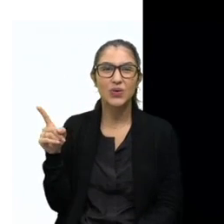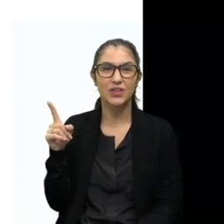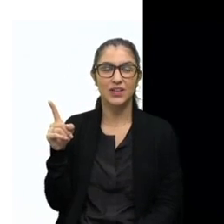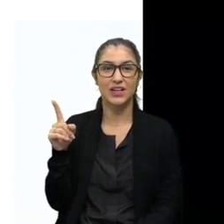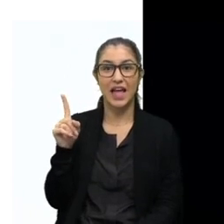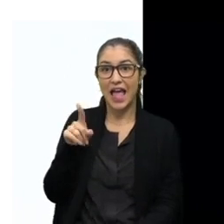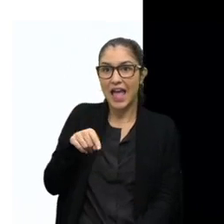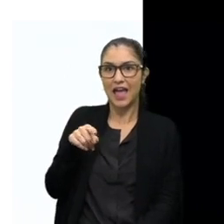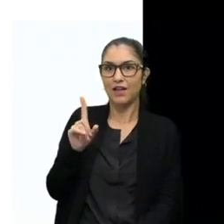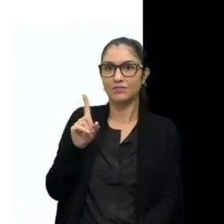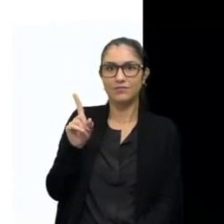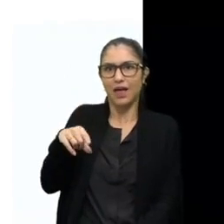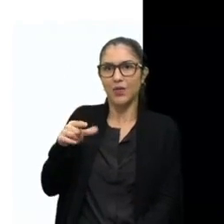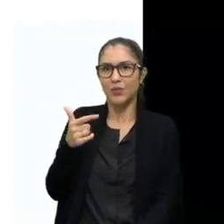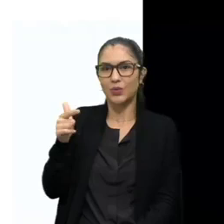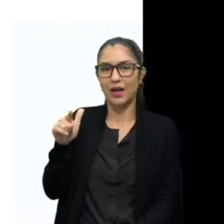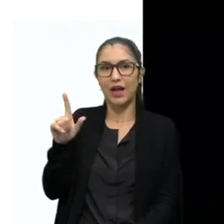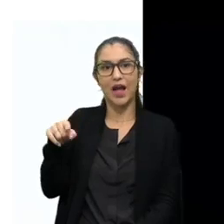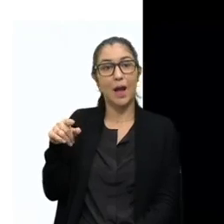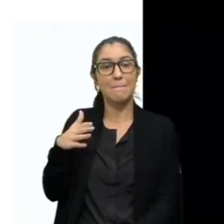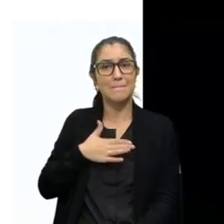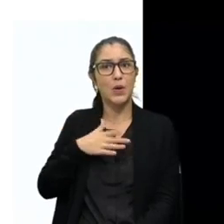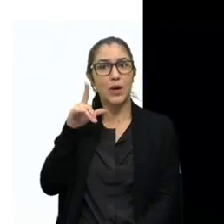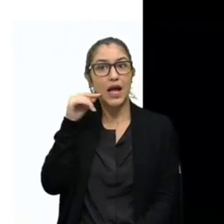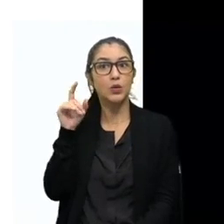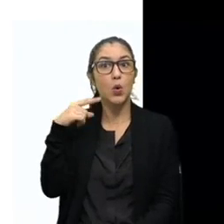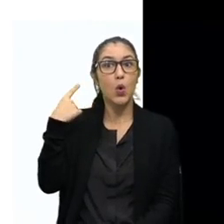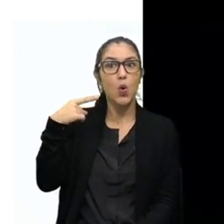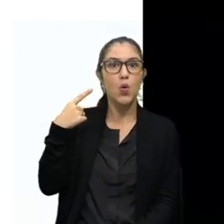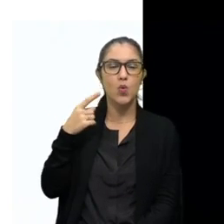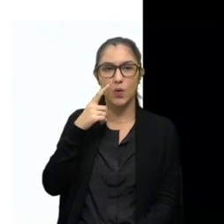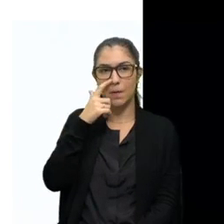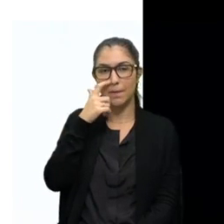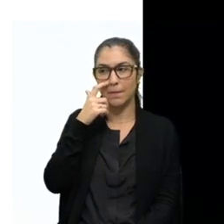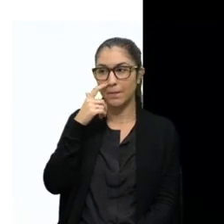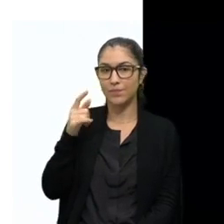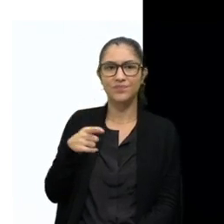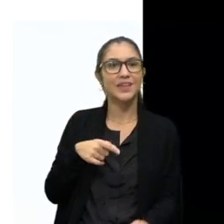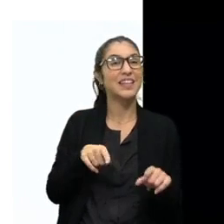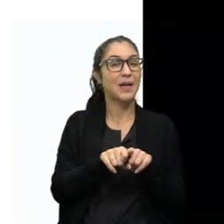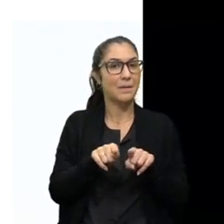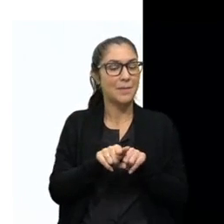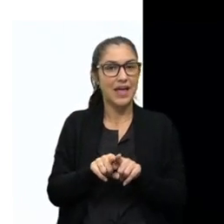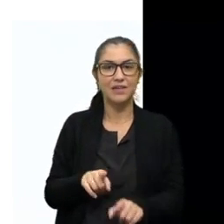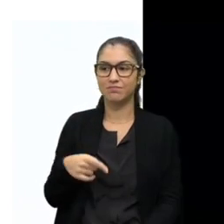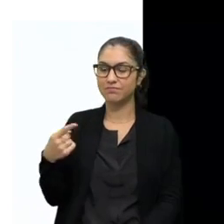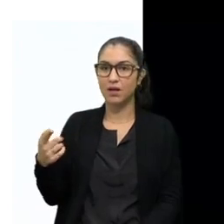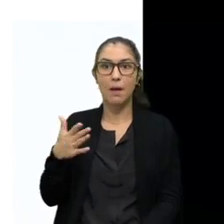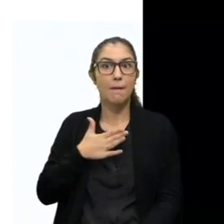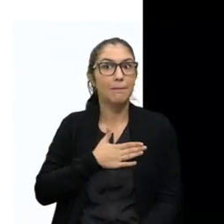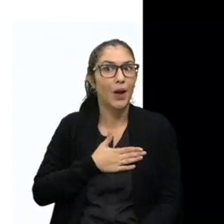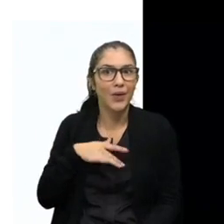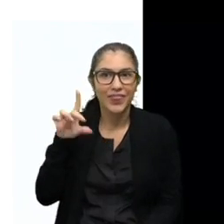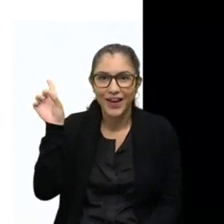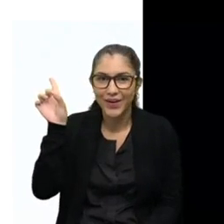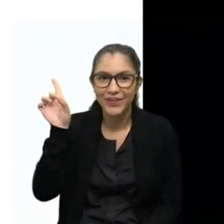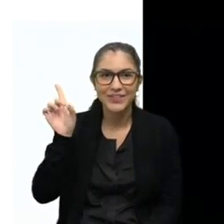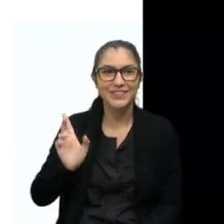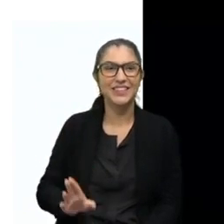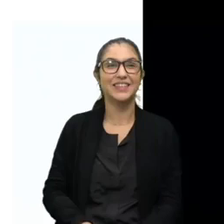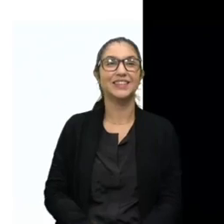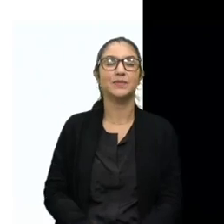colocou porque é do português. Então, ainda está bastante na estrutura da Libras. O outro, também. Meu Deus, olha